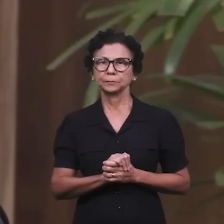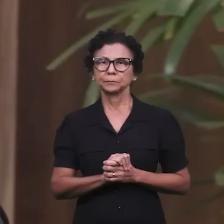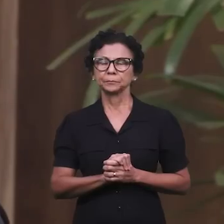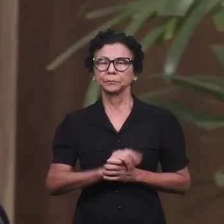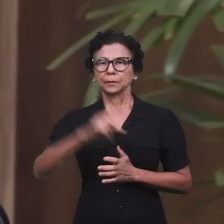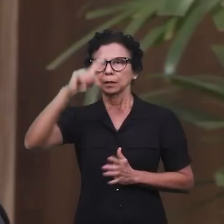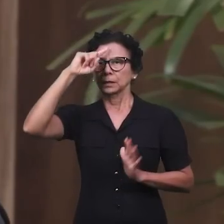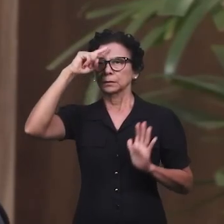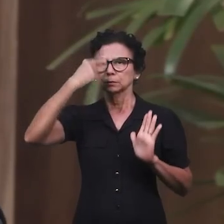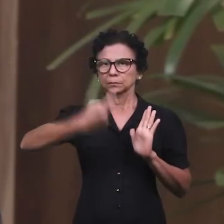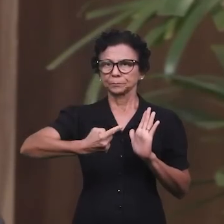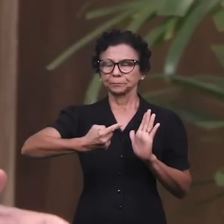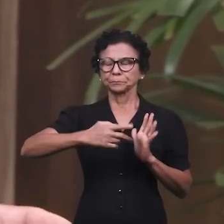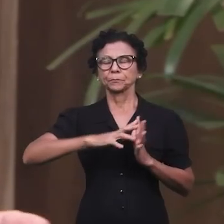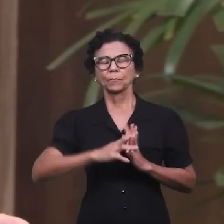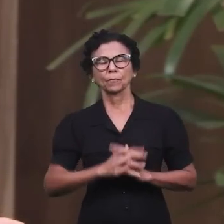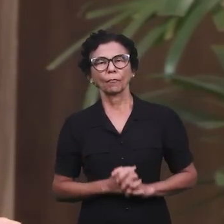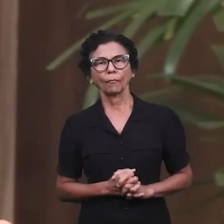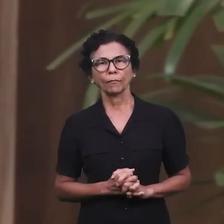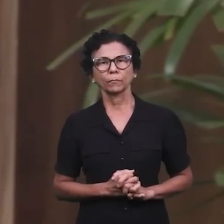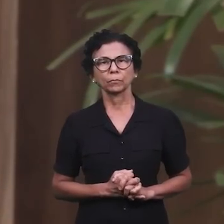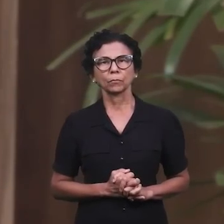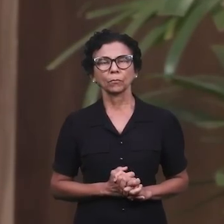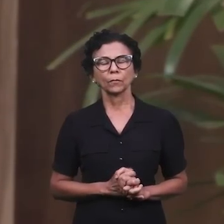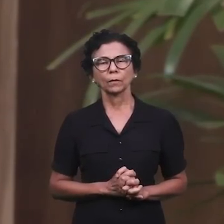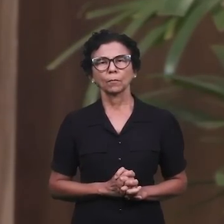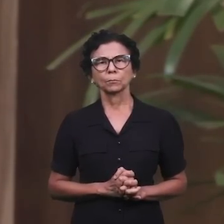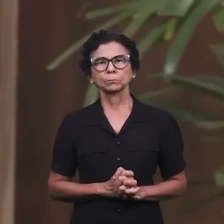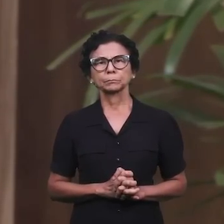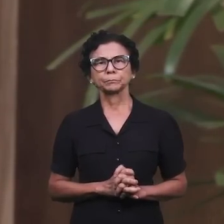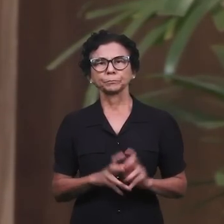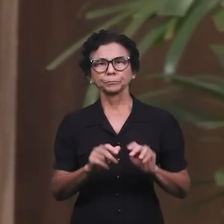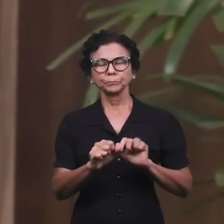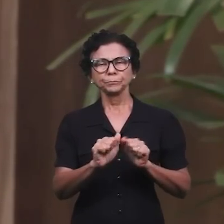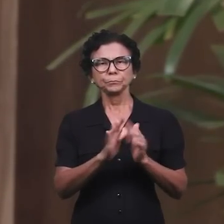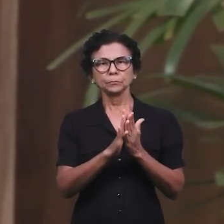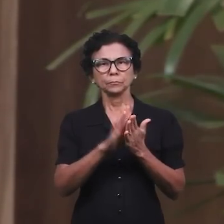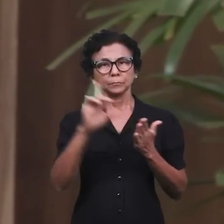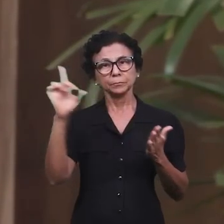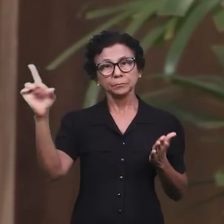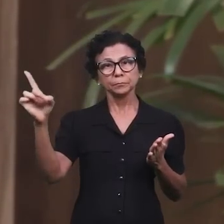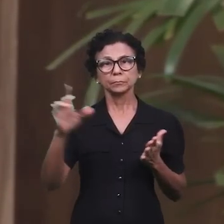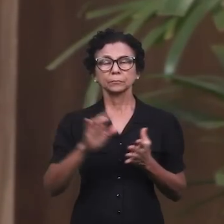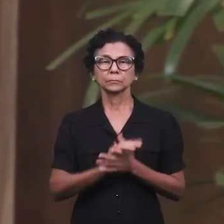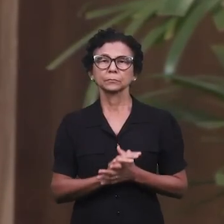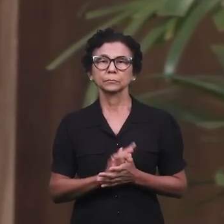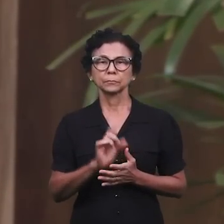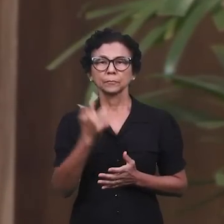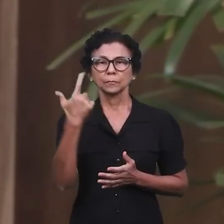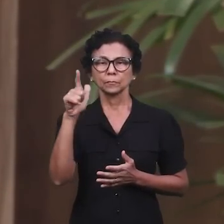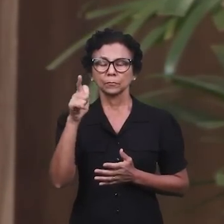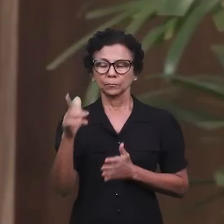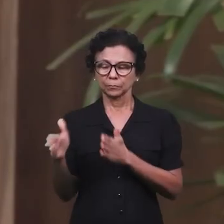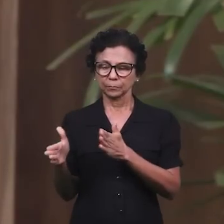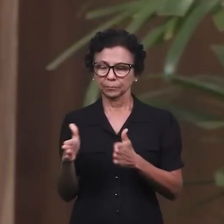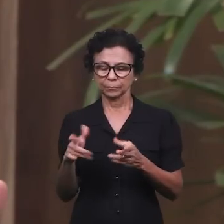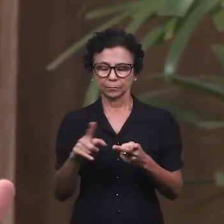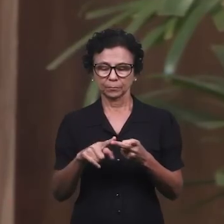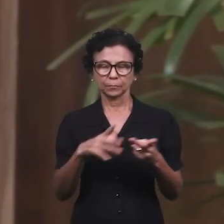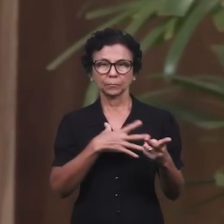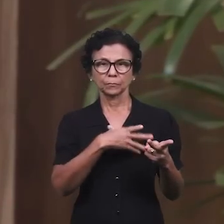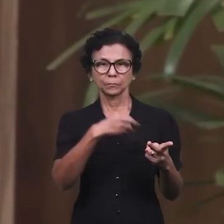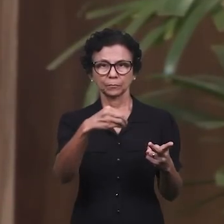ordenanças. Nós vemos uma outra dispensação, uma outra ação que é a do Filho de Jesus,